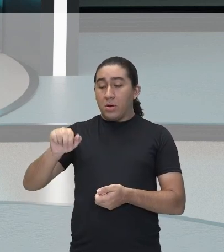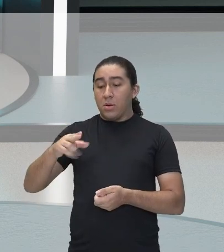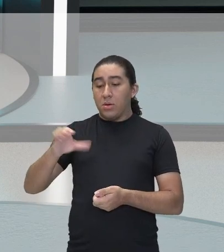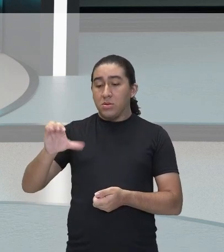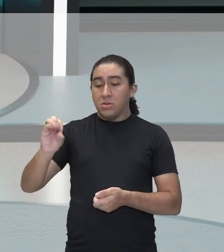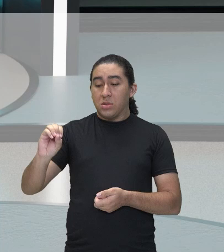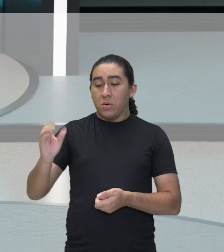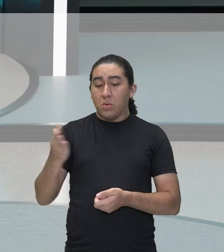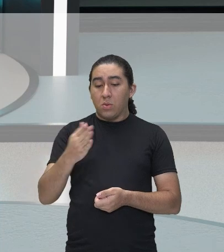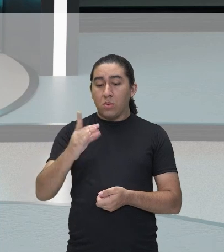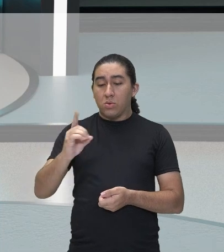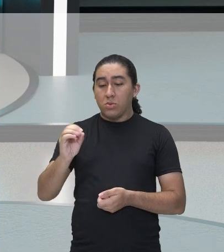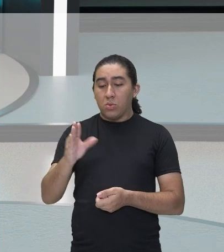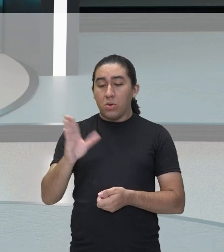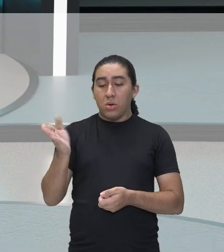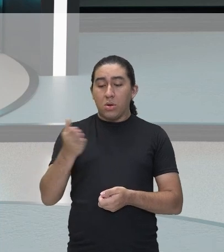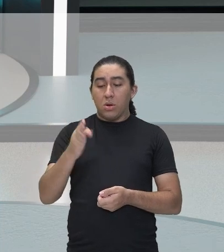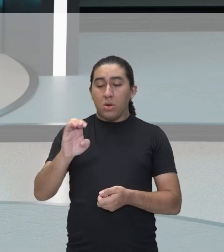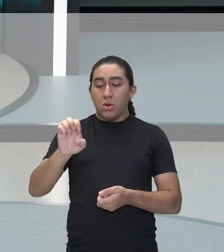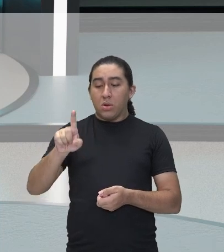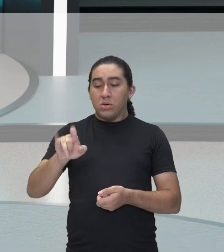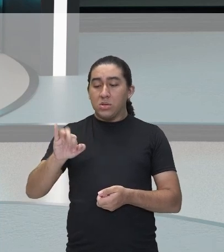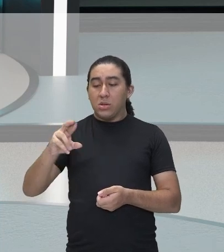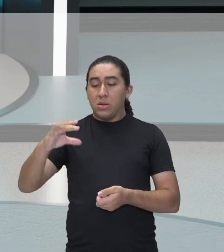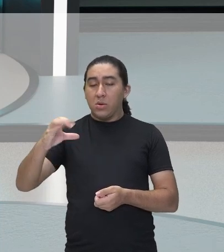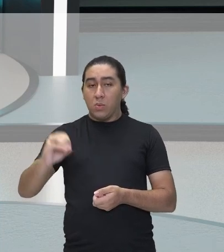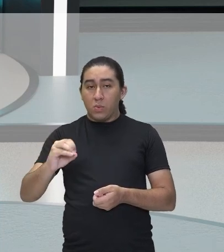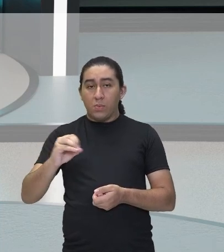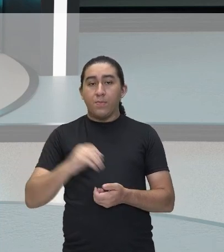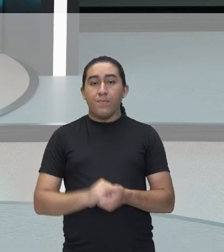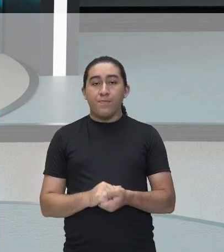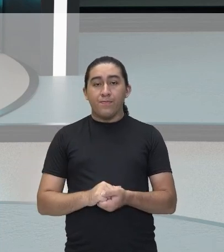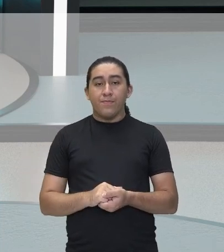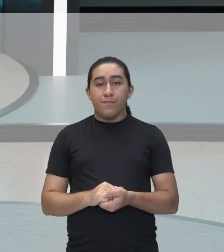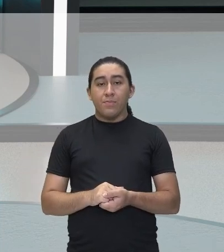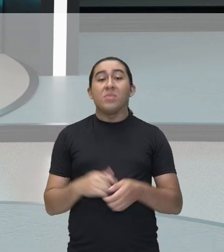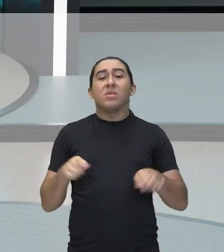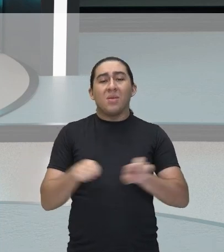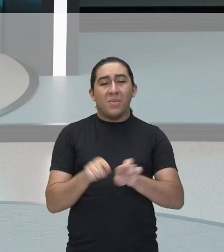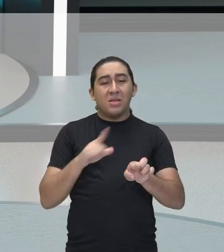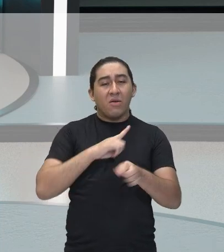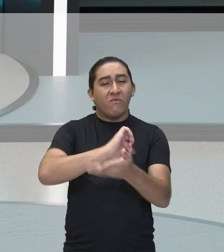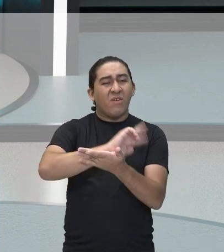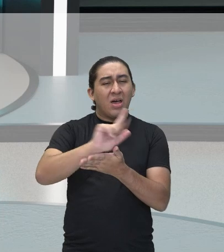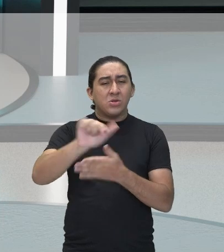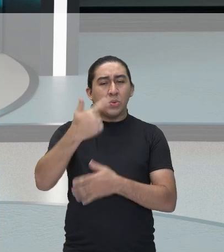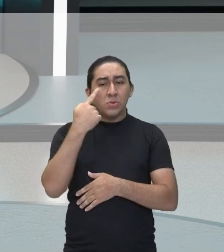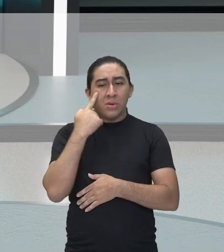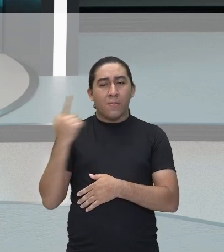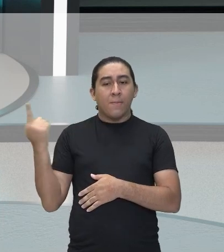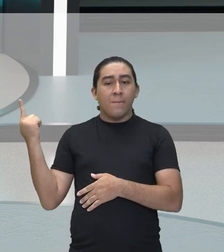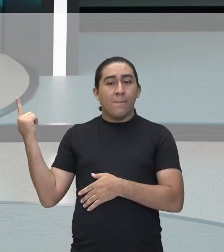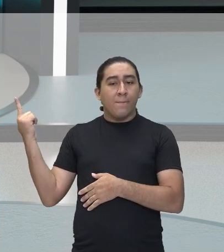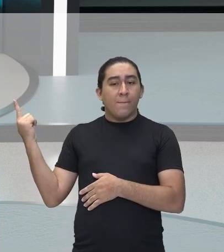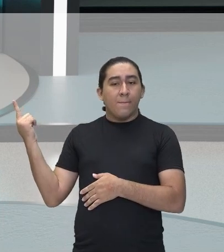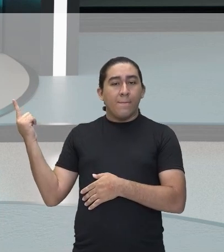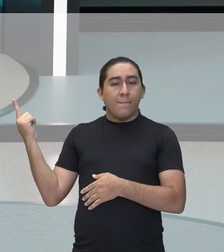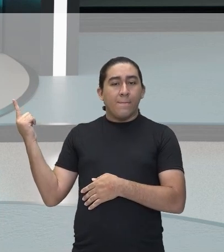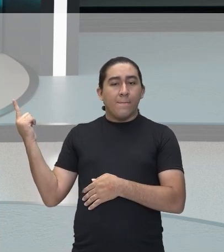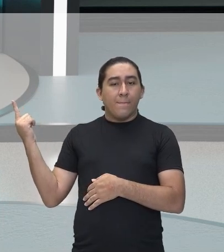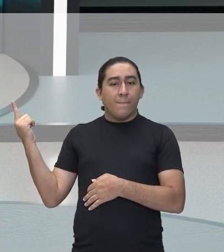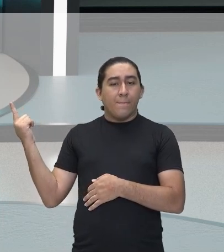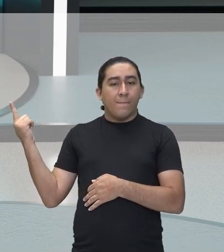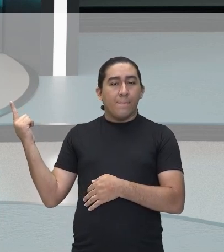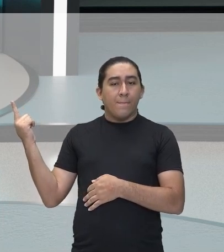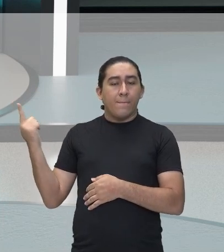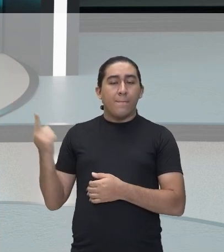das principais, né, e primeiros cantos, segundos cantos, cestilhas de